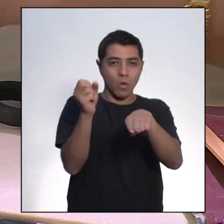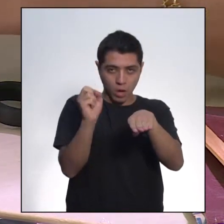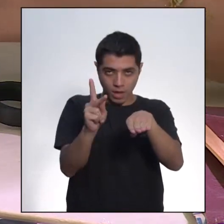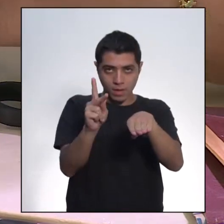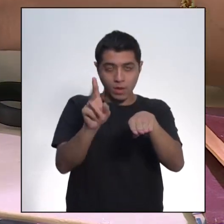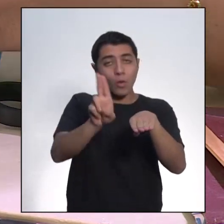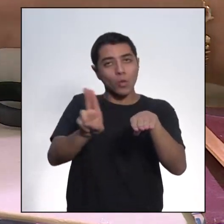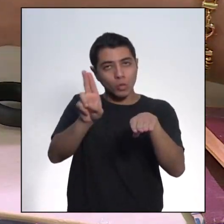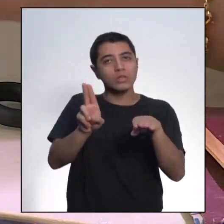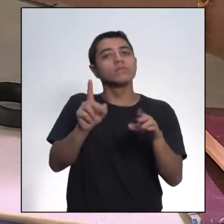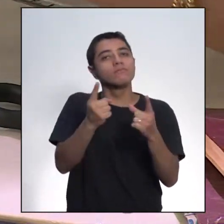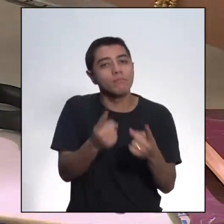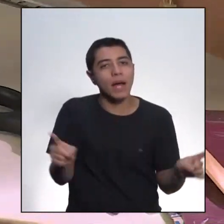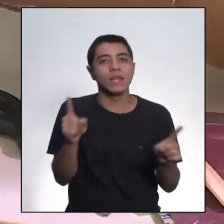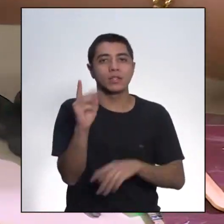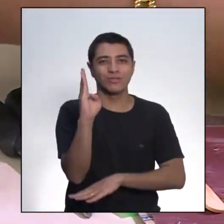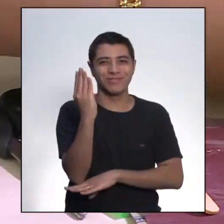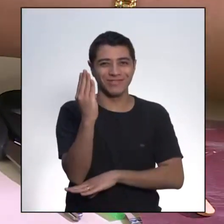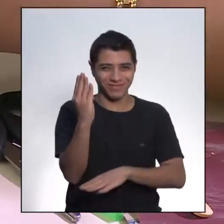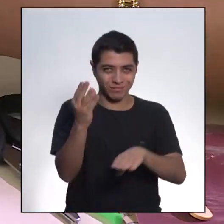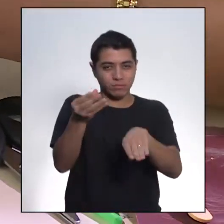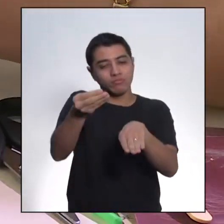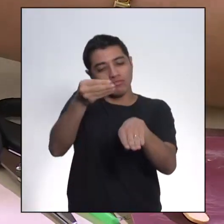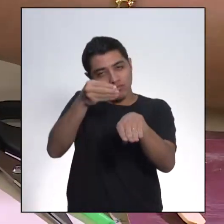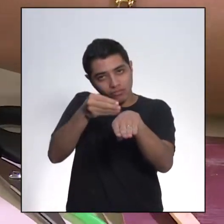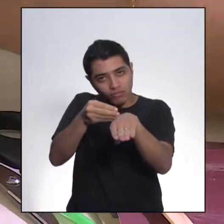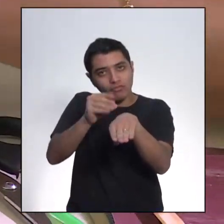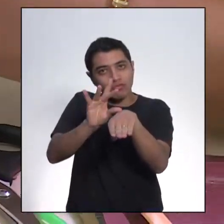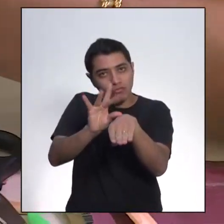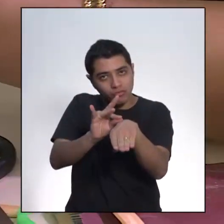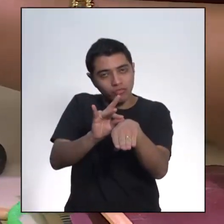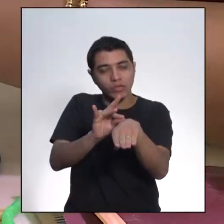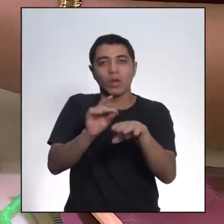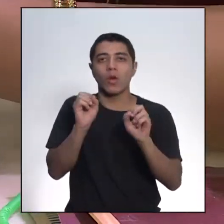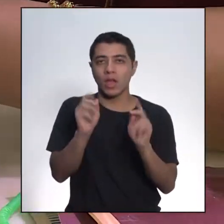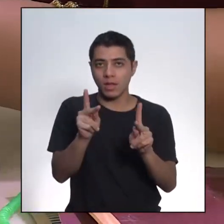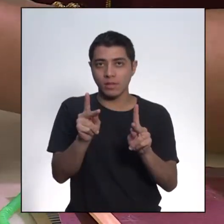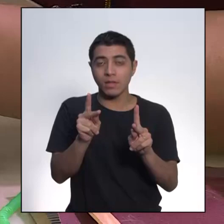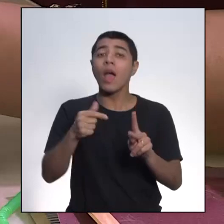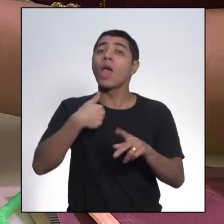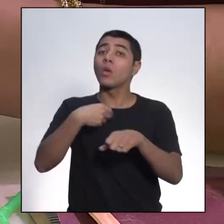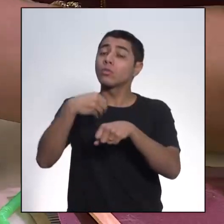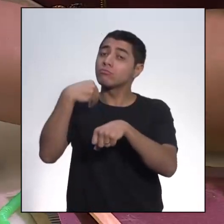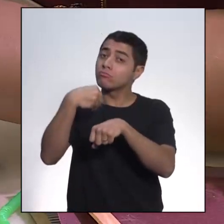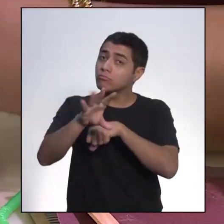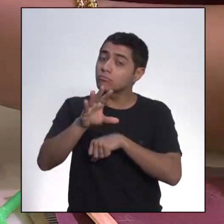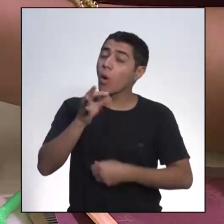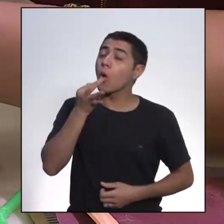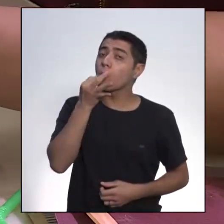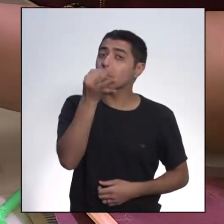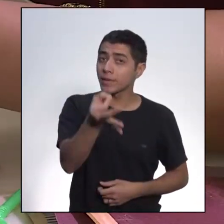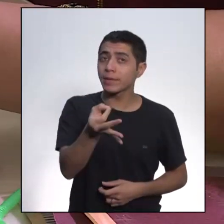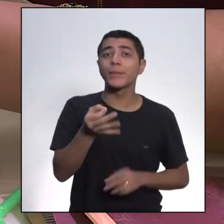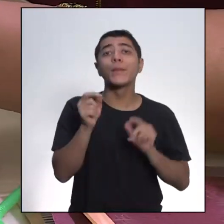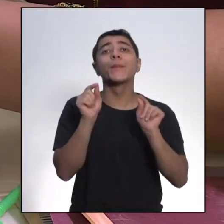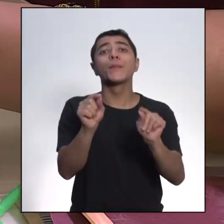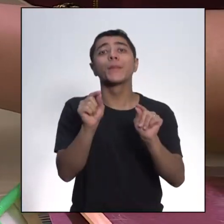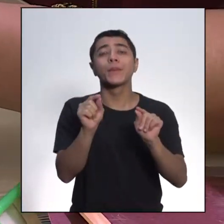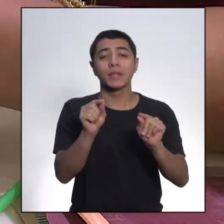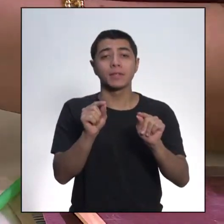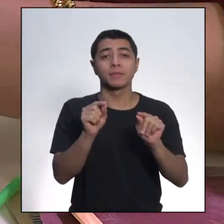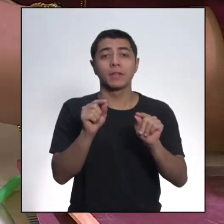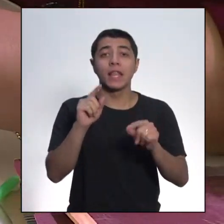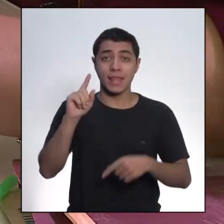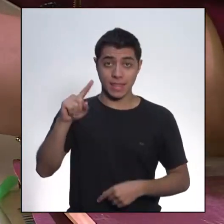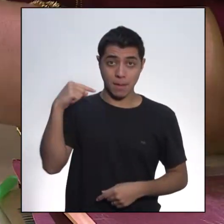Tá? Minha sugestão é que vocês colem depois, aqui, ó, na hora que a gente passar o